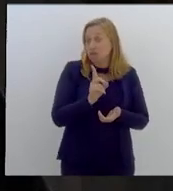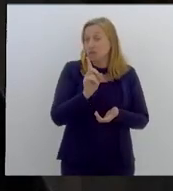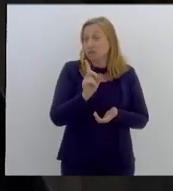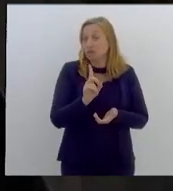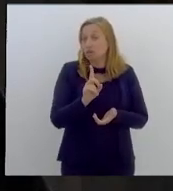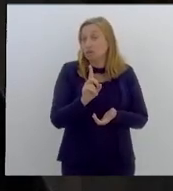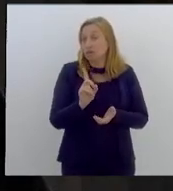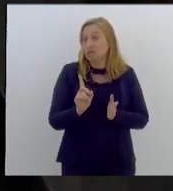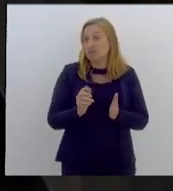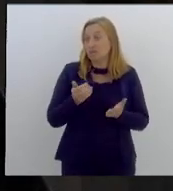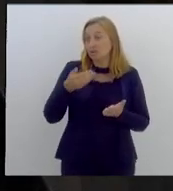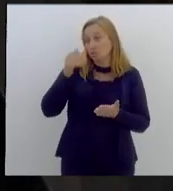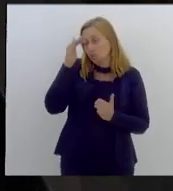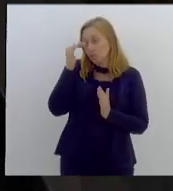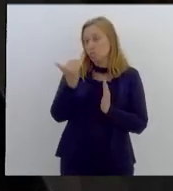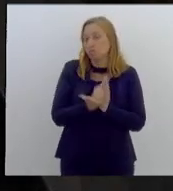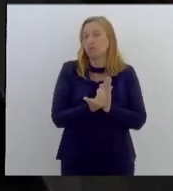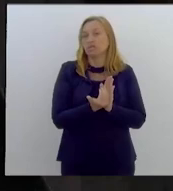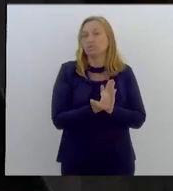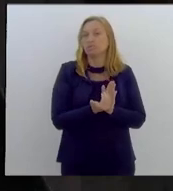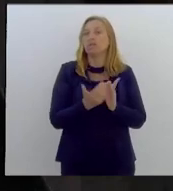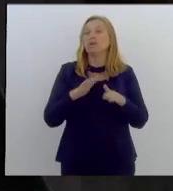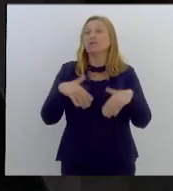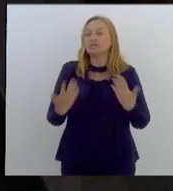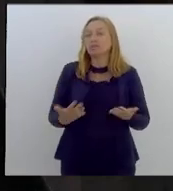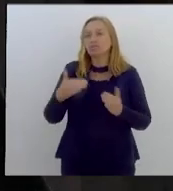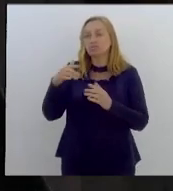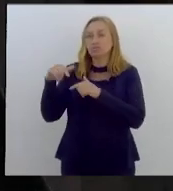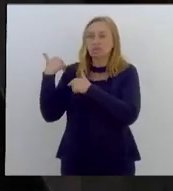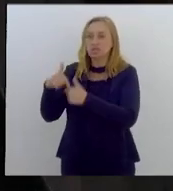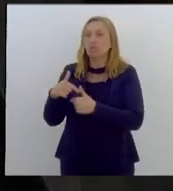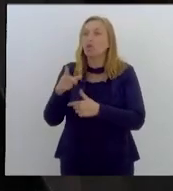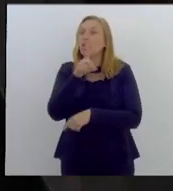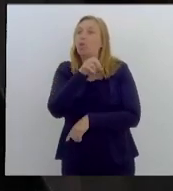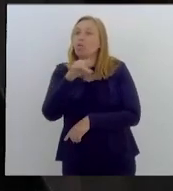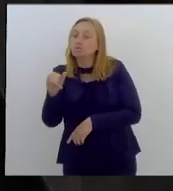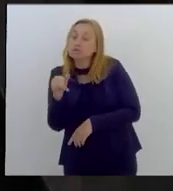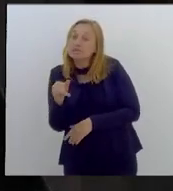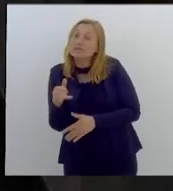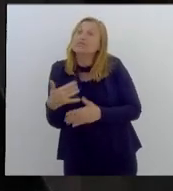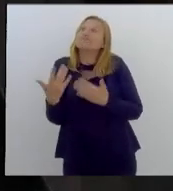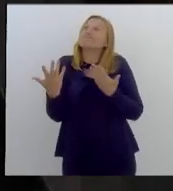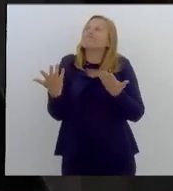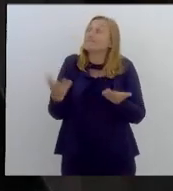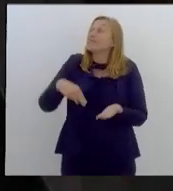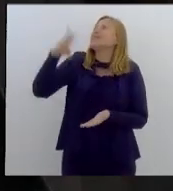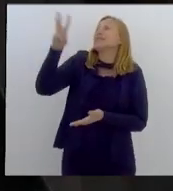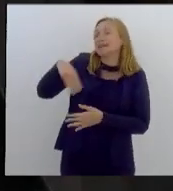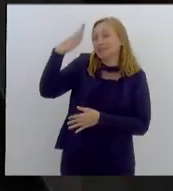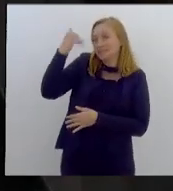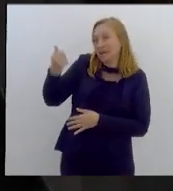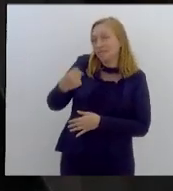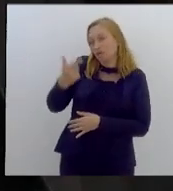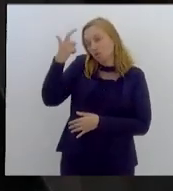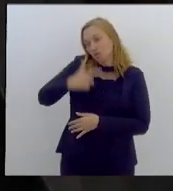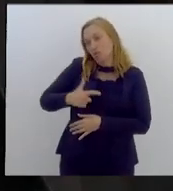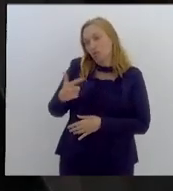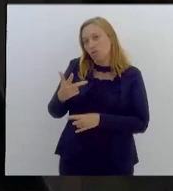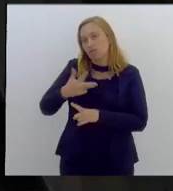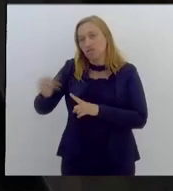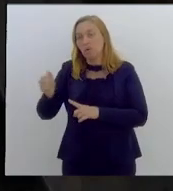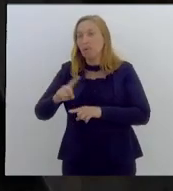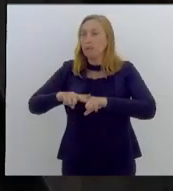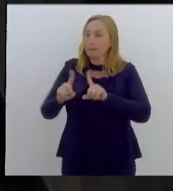ser cumprido. Então, é um destaque tradicional. Um dia, quiçá, eu serei vencedor, mas